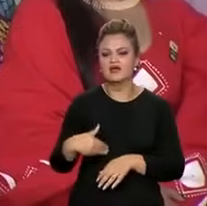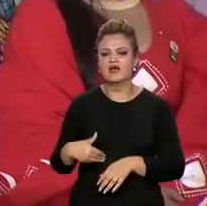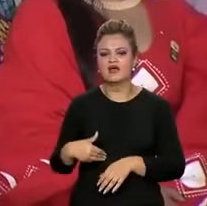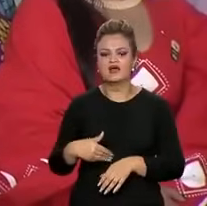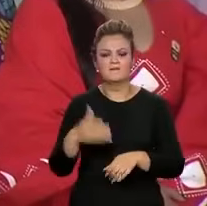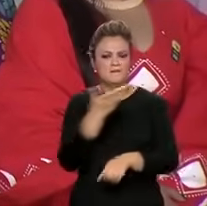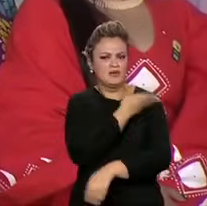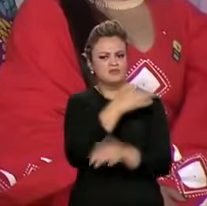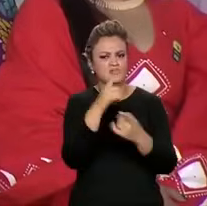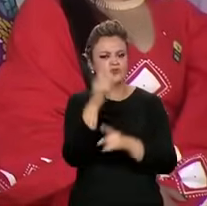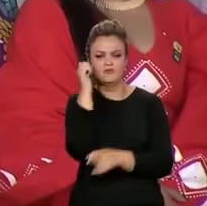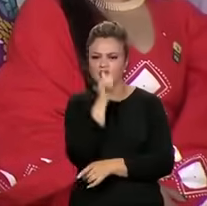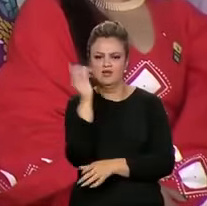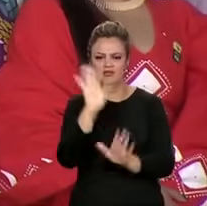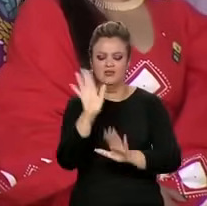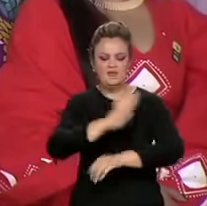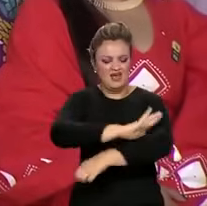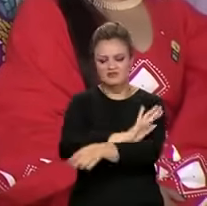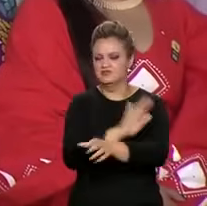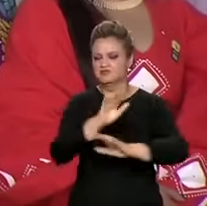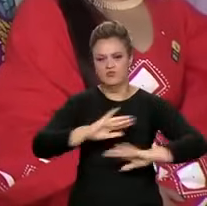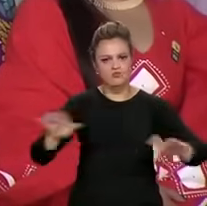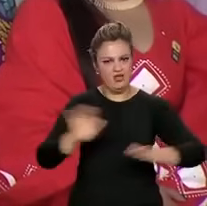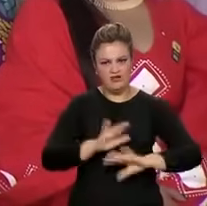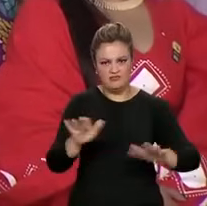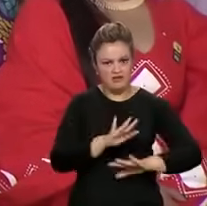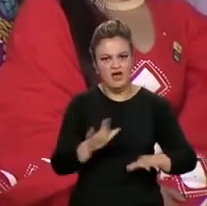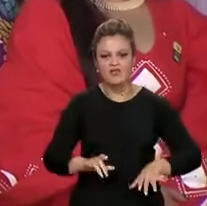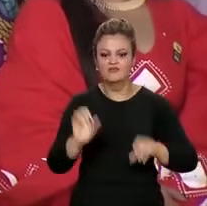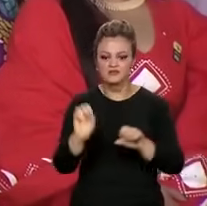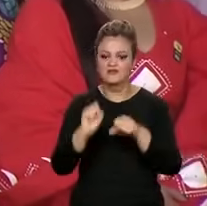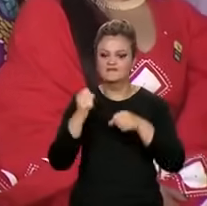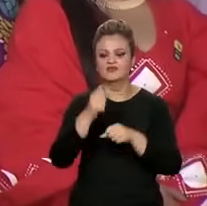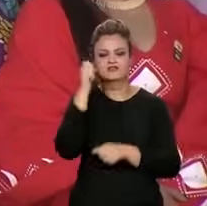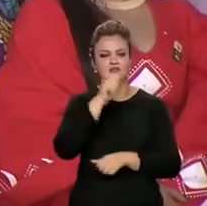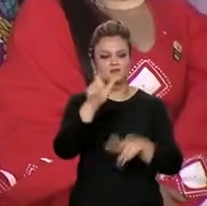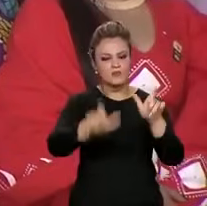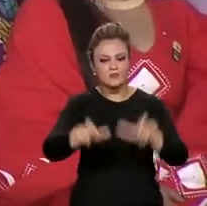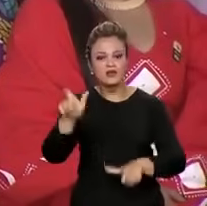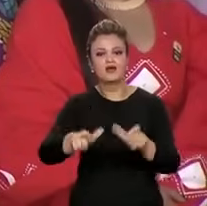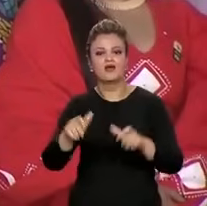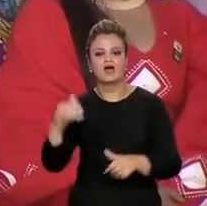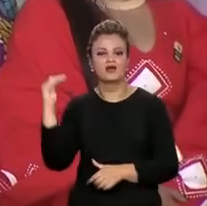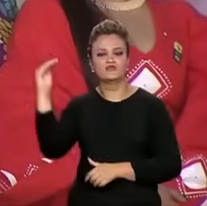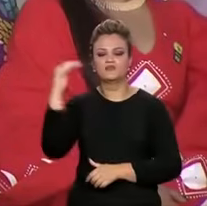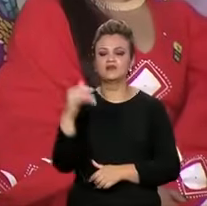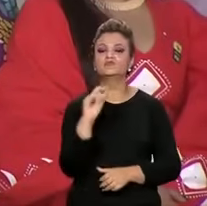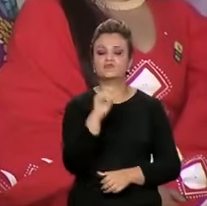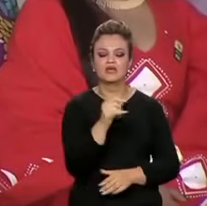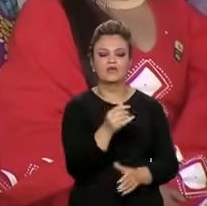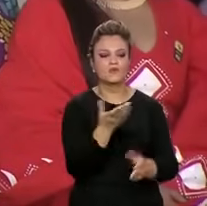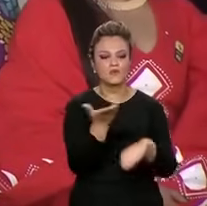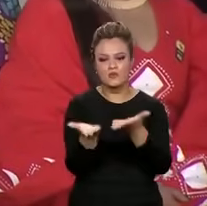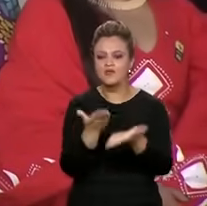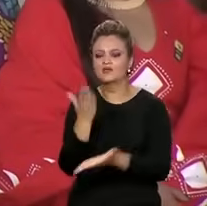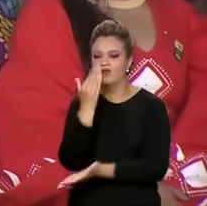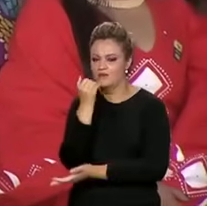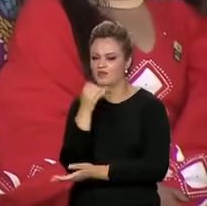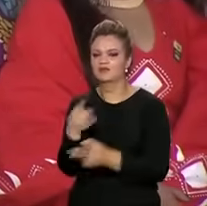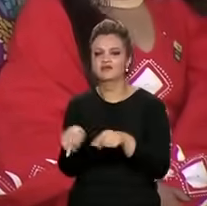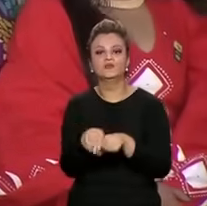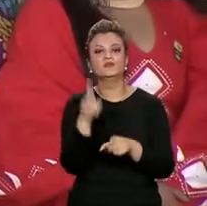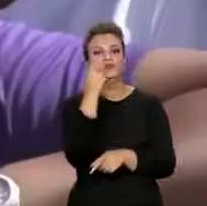sexista e antes assista da Defesa das mulheres da soberania alimentar e nutricional